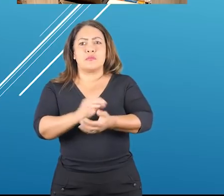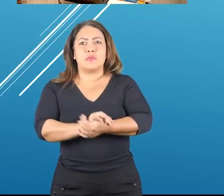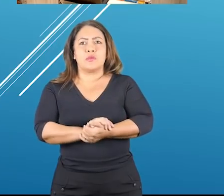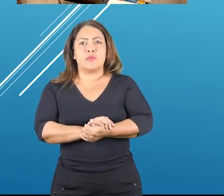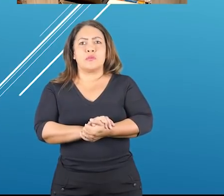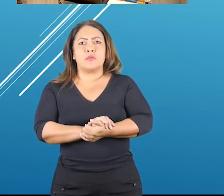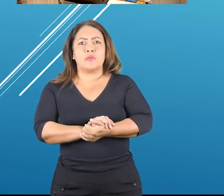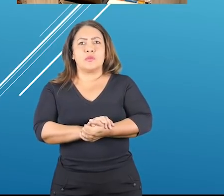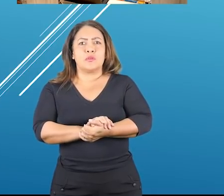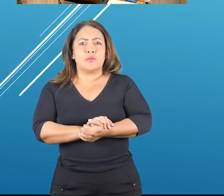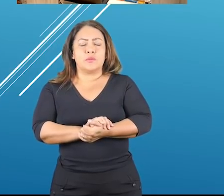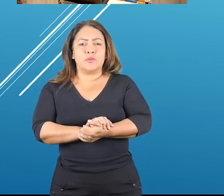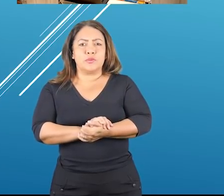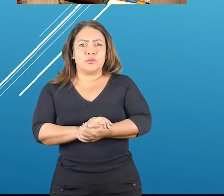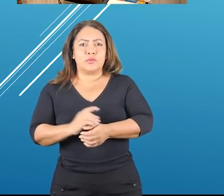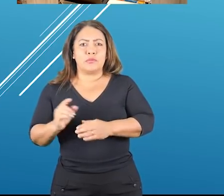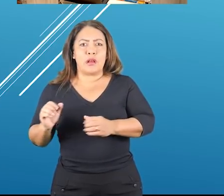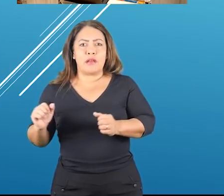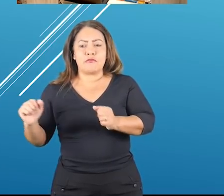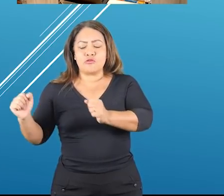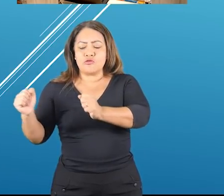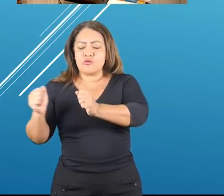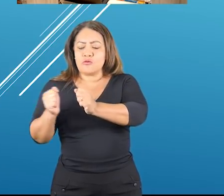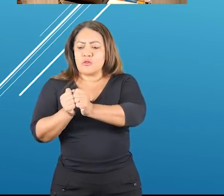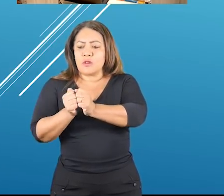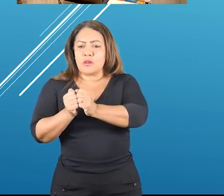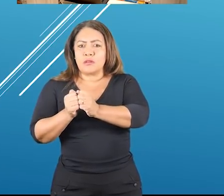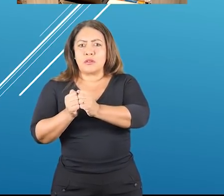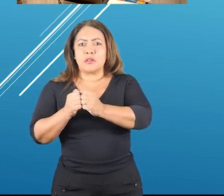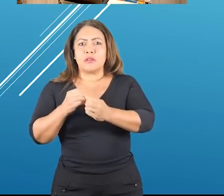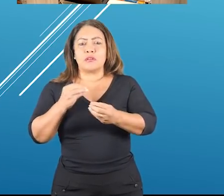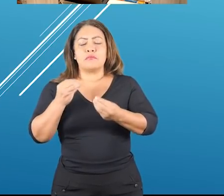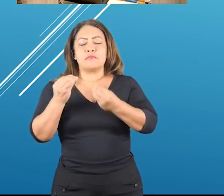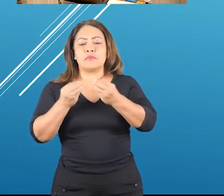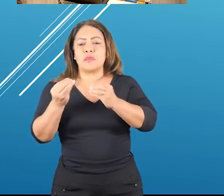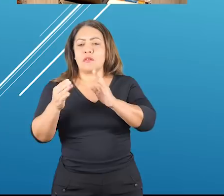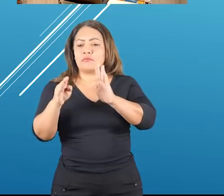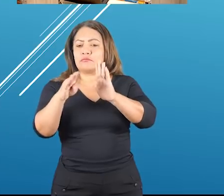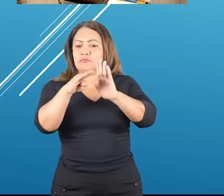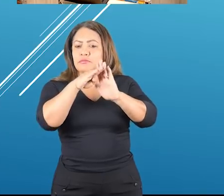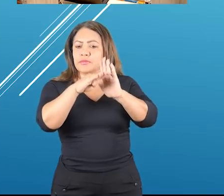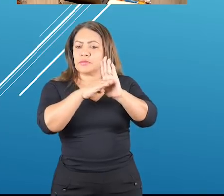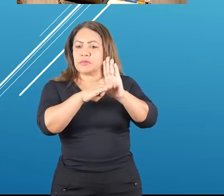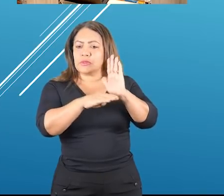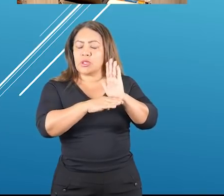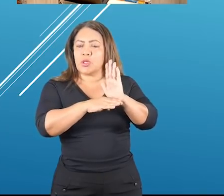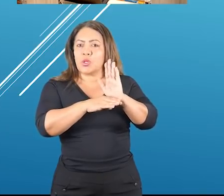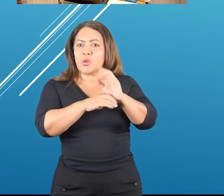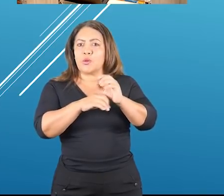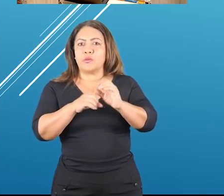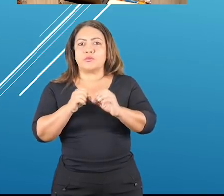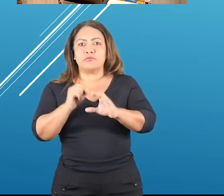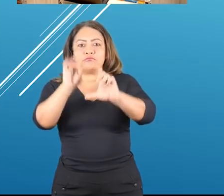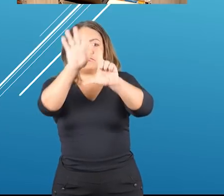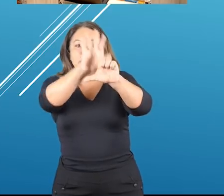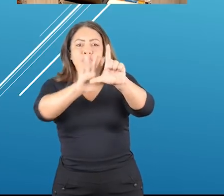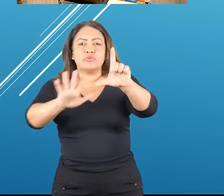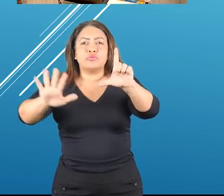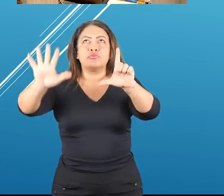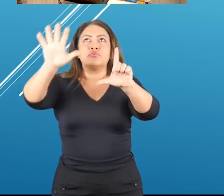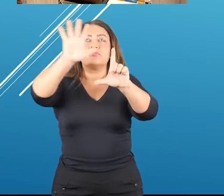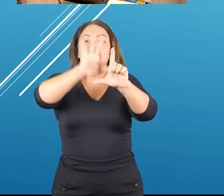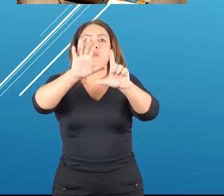uma aproximação por meios de canais de comunicação virtuais, para que